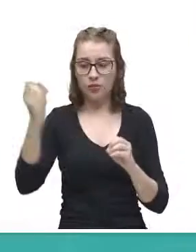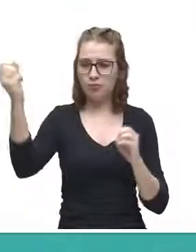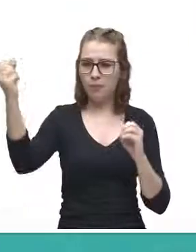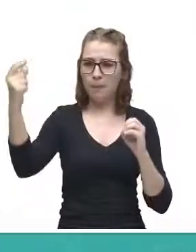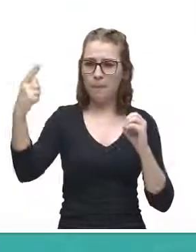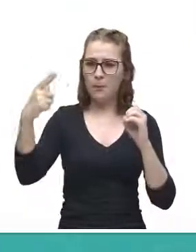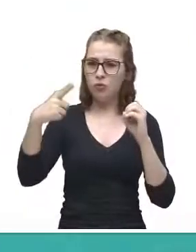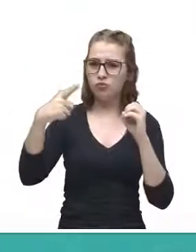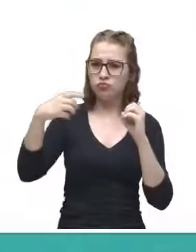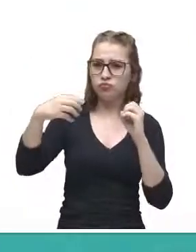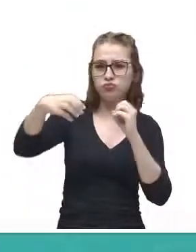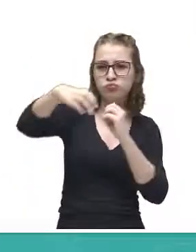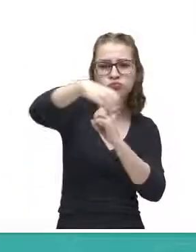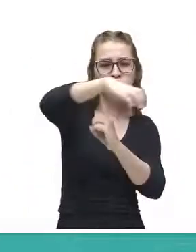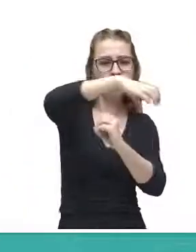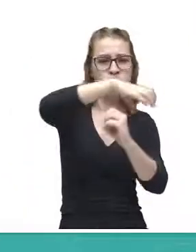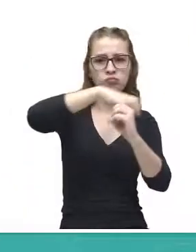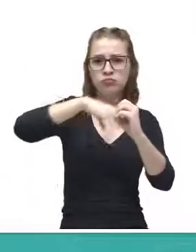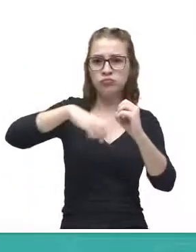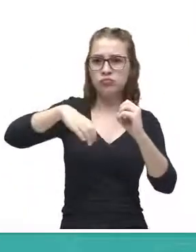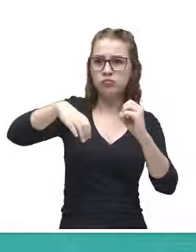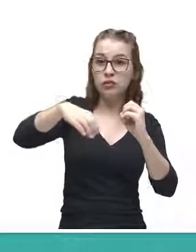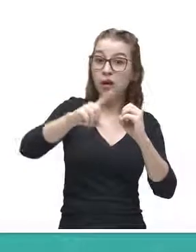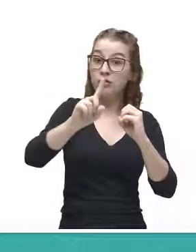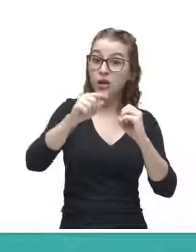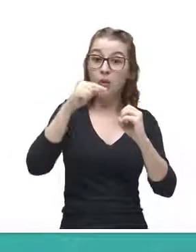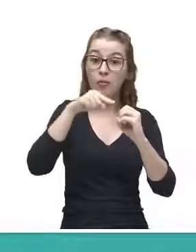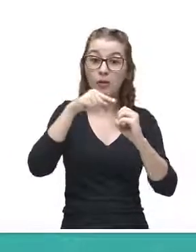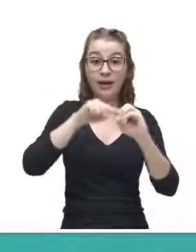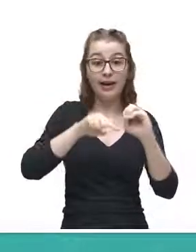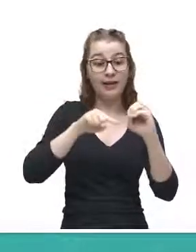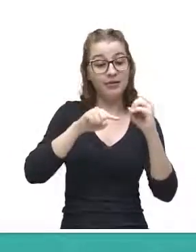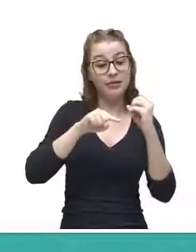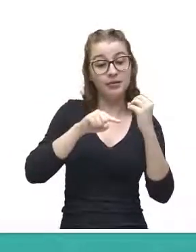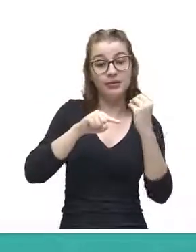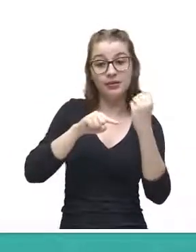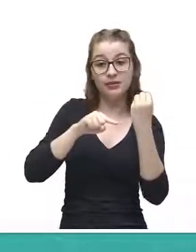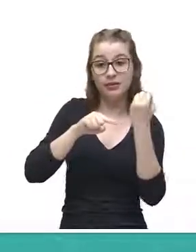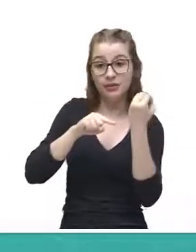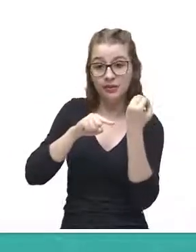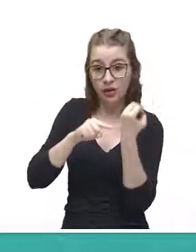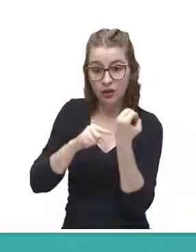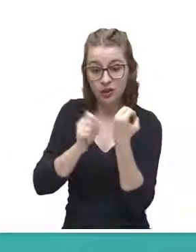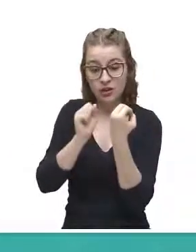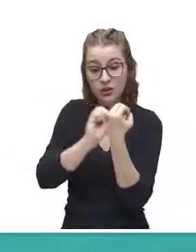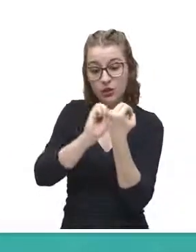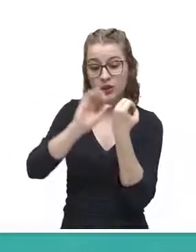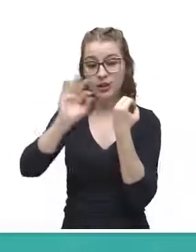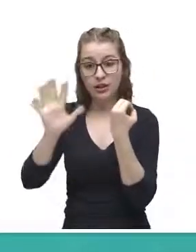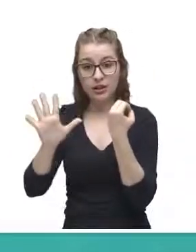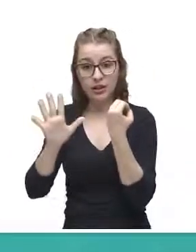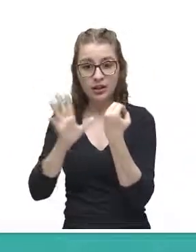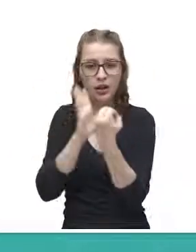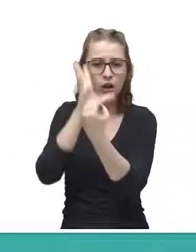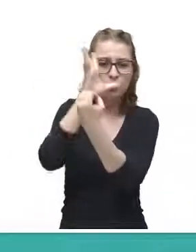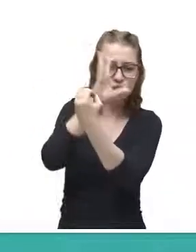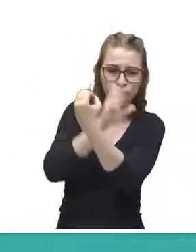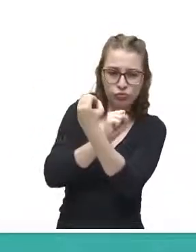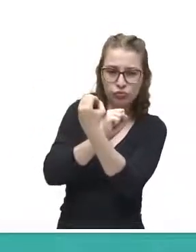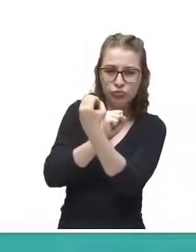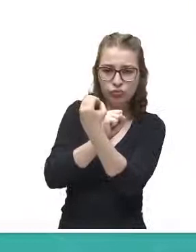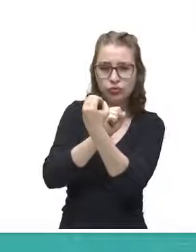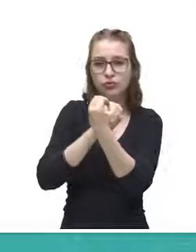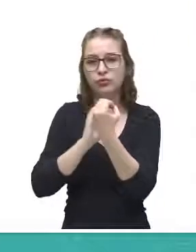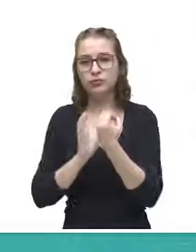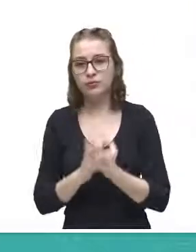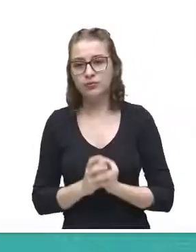pensa que é o Sol que está se movimentando, mas não é. É a Terra que faz esse movimento de rotação. E esse movimento